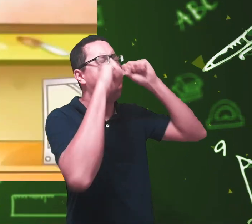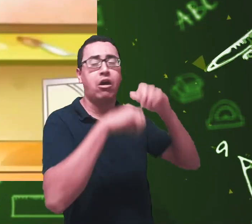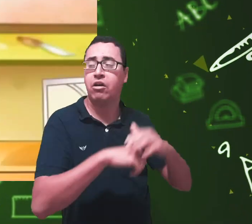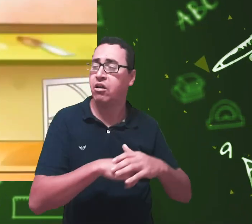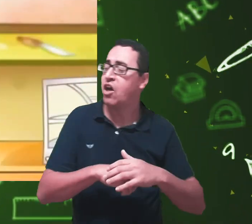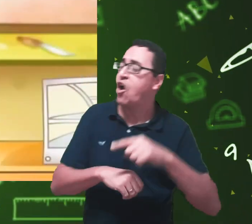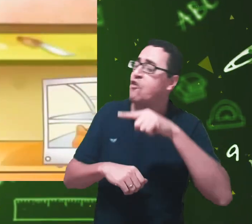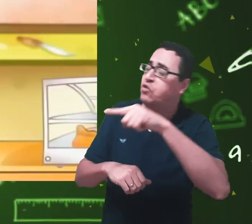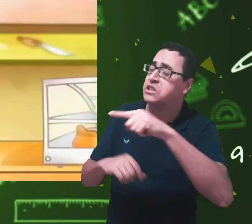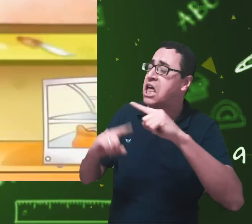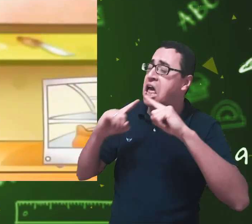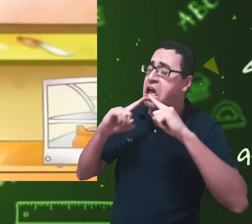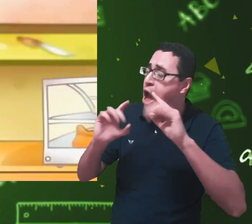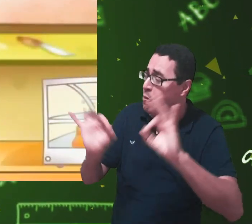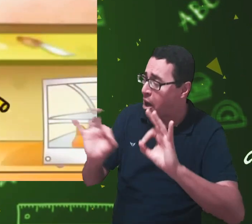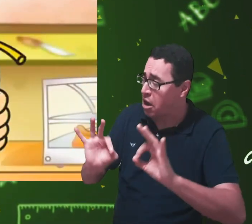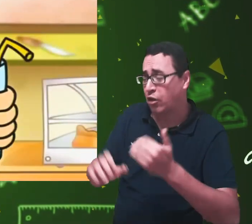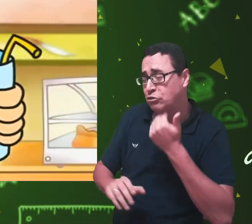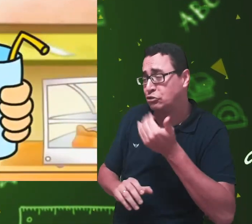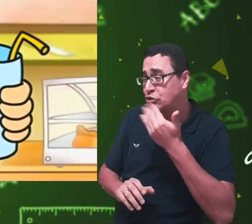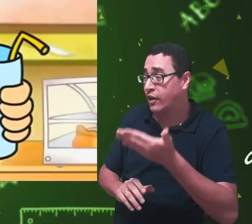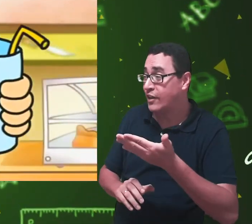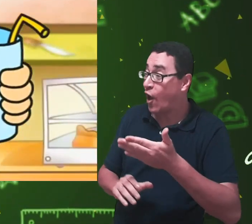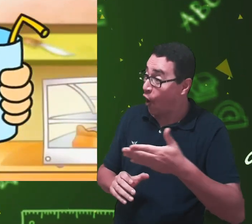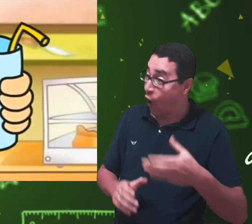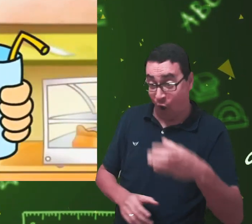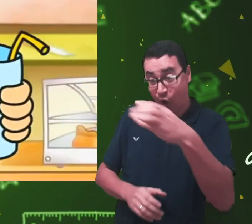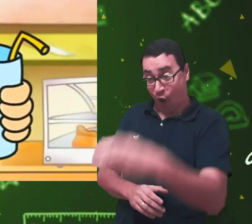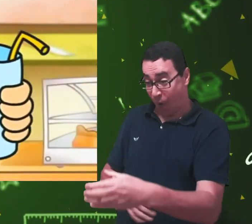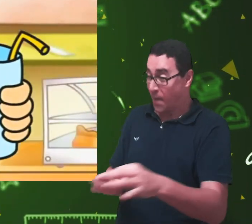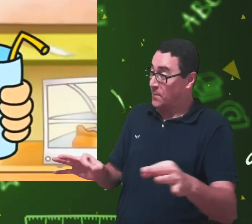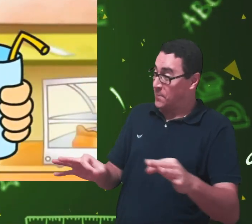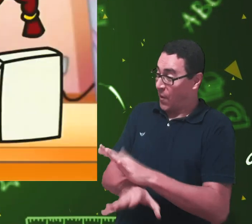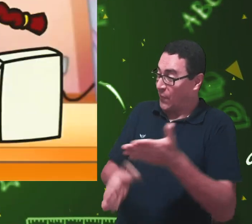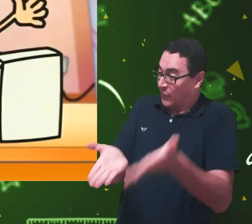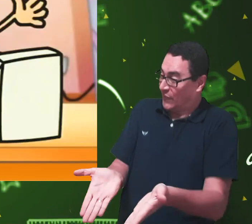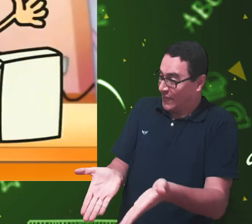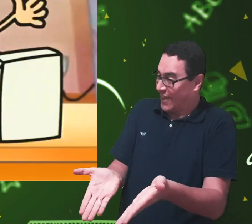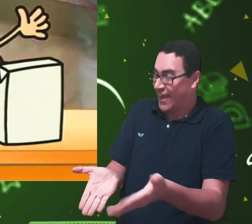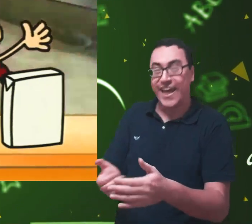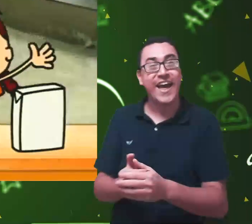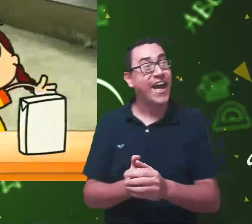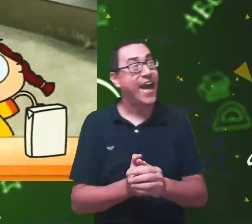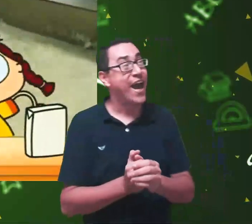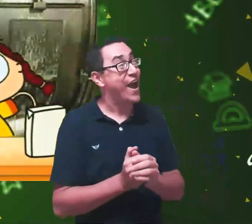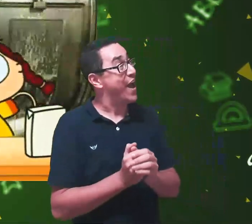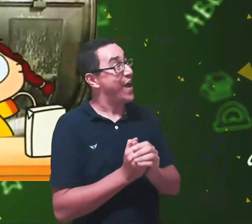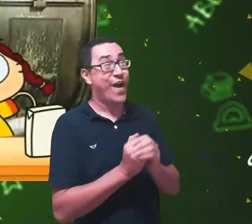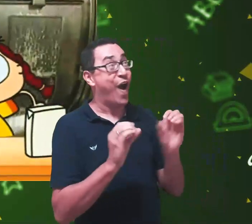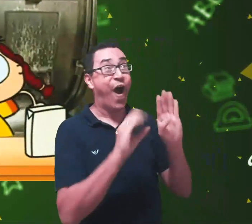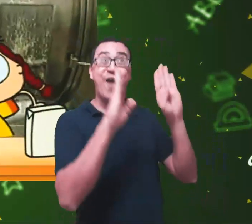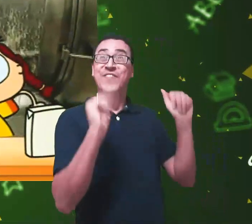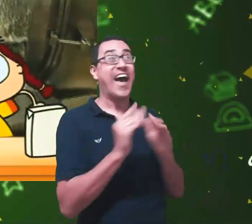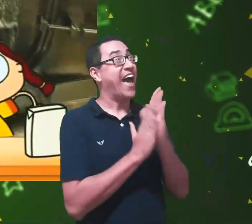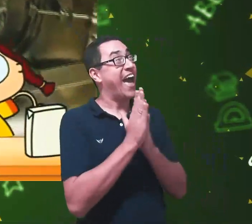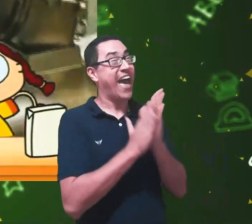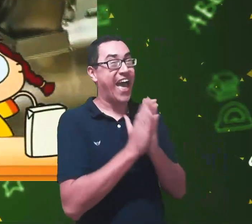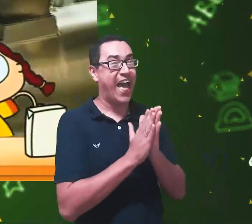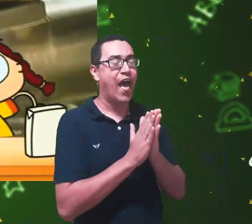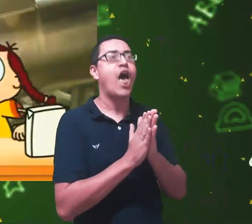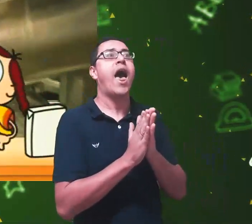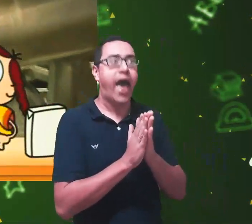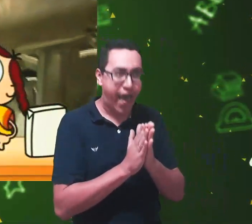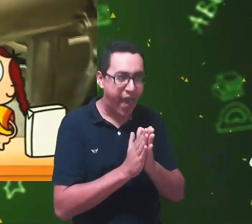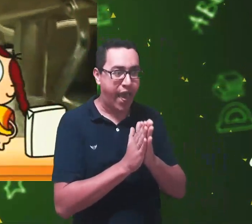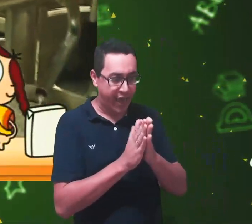Quem não chora não mama, Kika. Sua vitamina está prontinha. Eba! A minha vitamina com a proteína